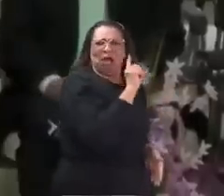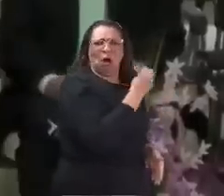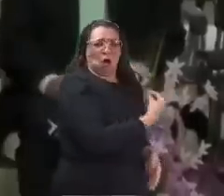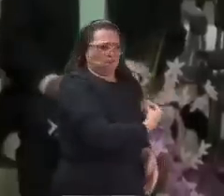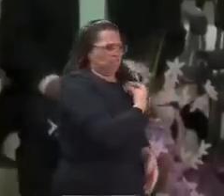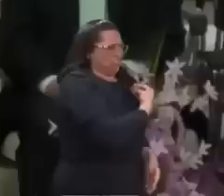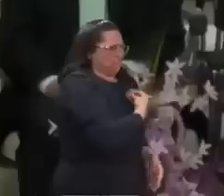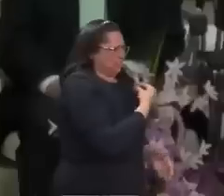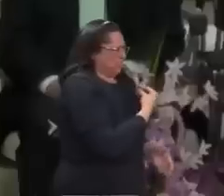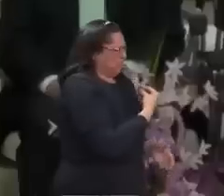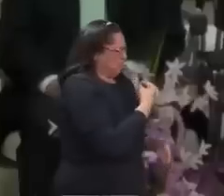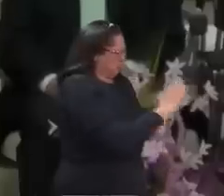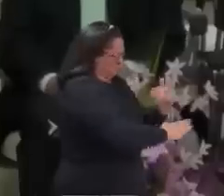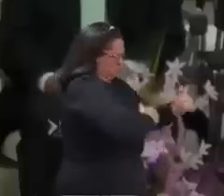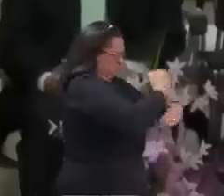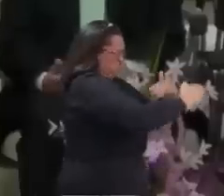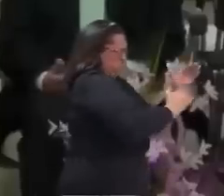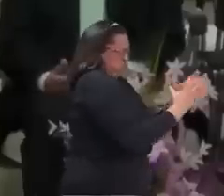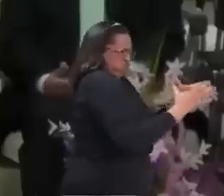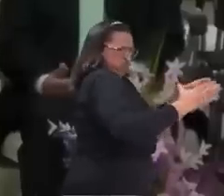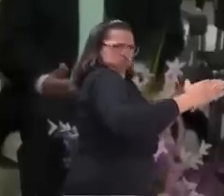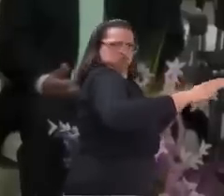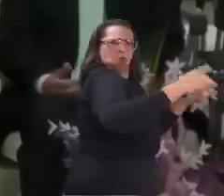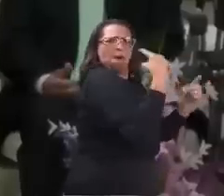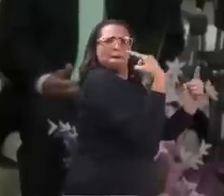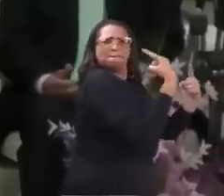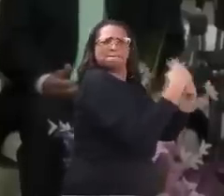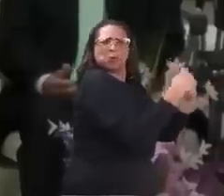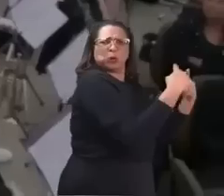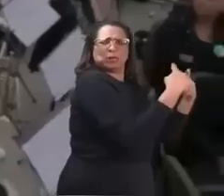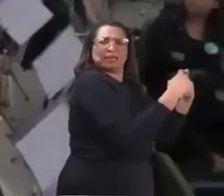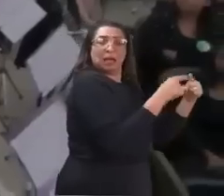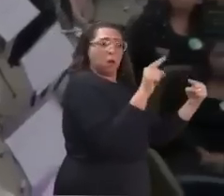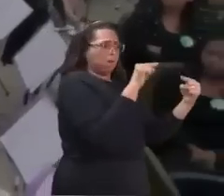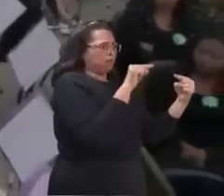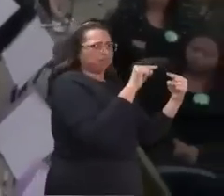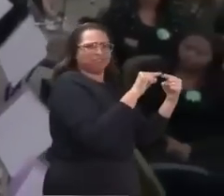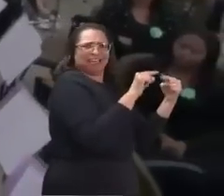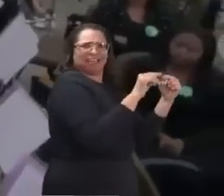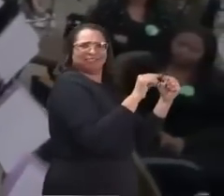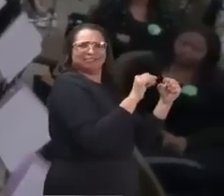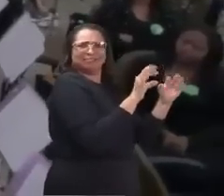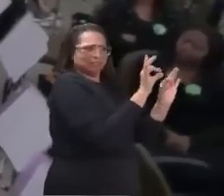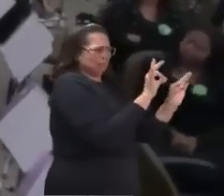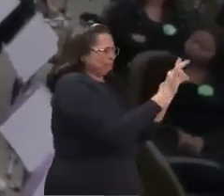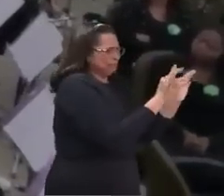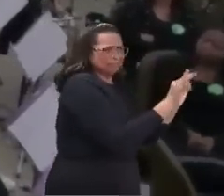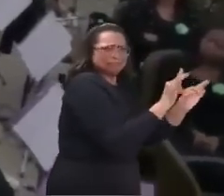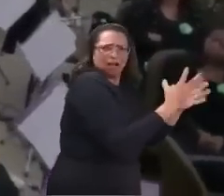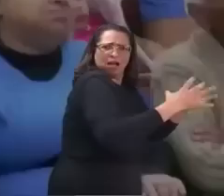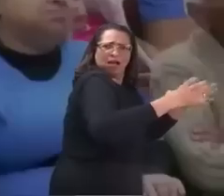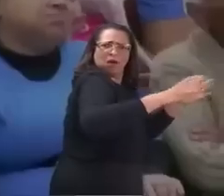o projeto está crescendo mais e mais e mais, o que é que está acontecendo?